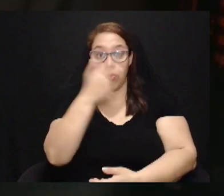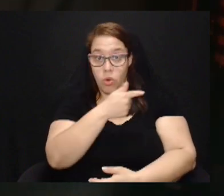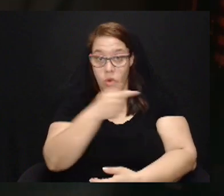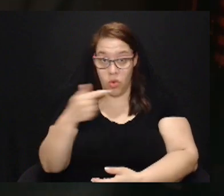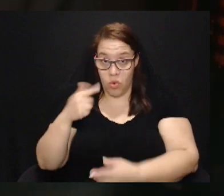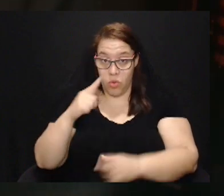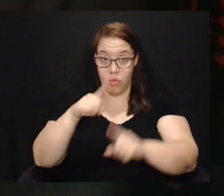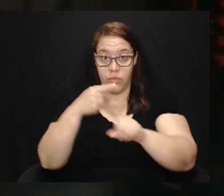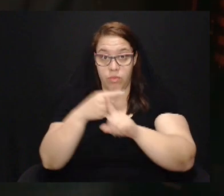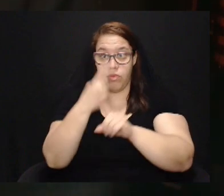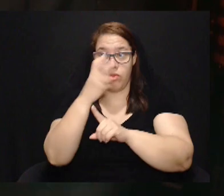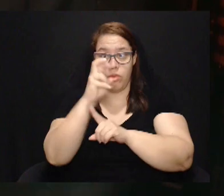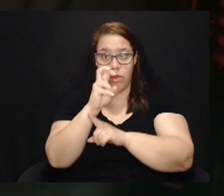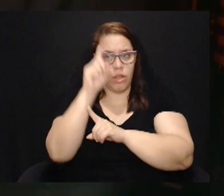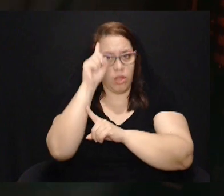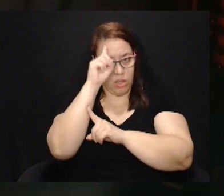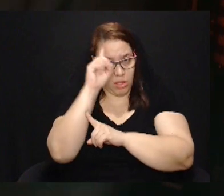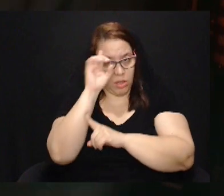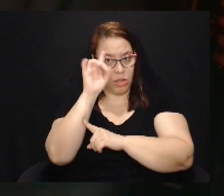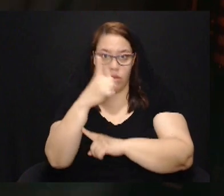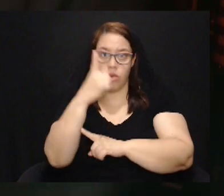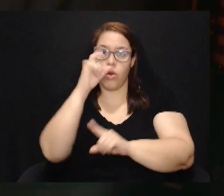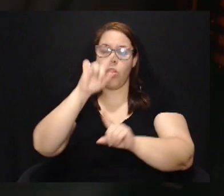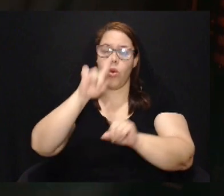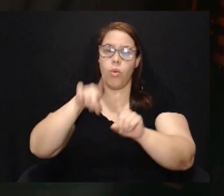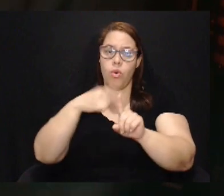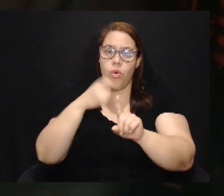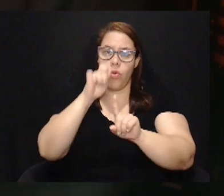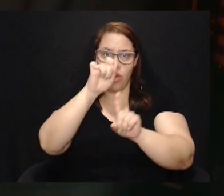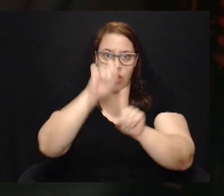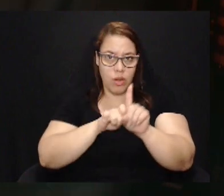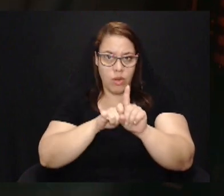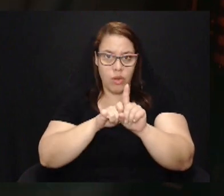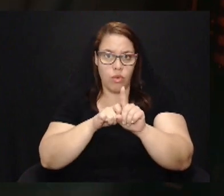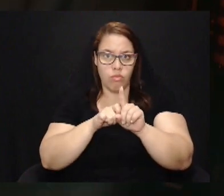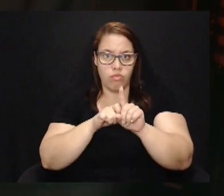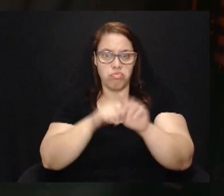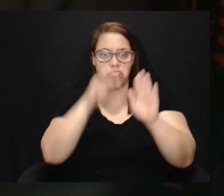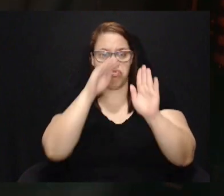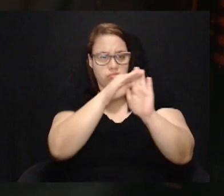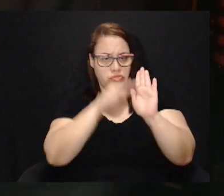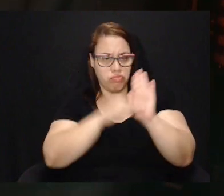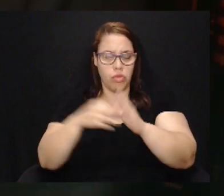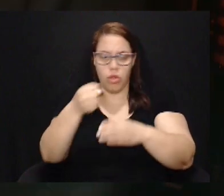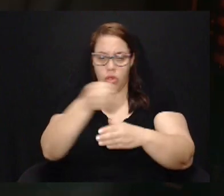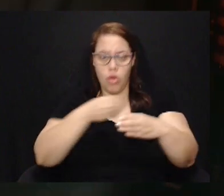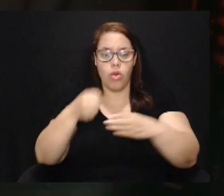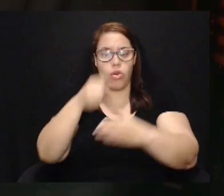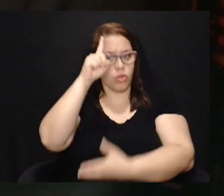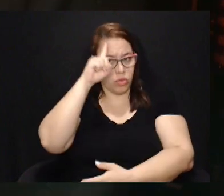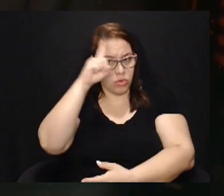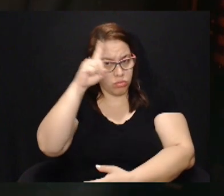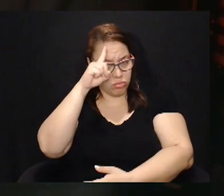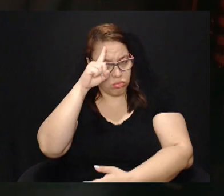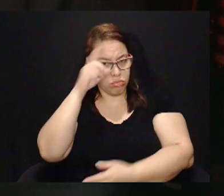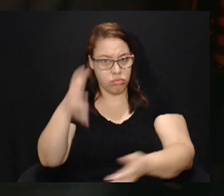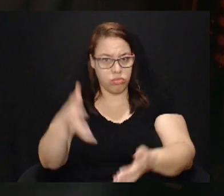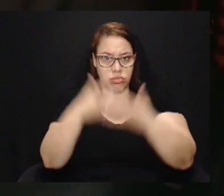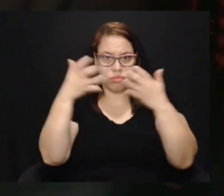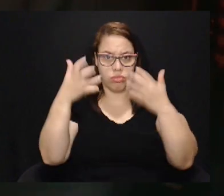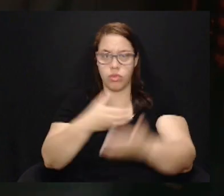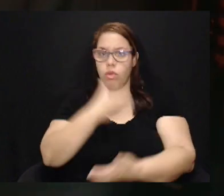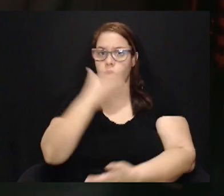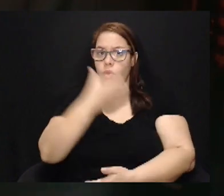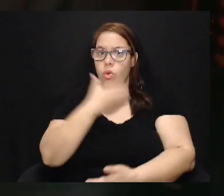15 dias, somente uma vez ao mês, você faz marmitas ou então você cozinha todo dia? E legumes, frutas e folhas, qual que